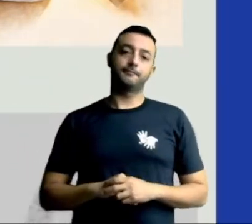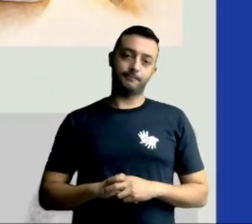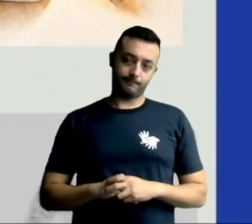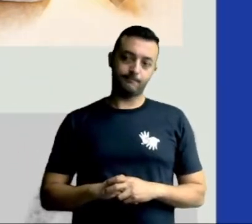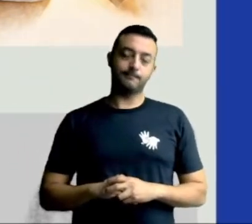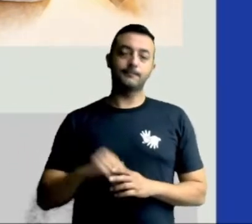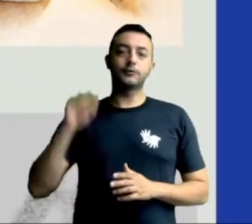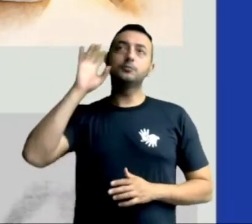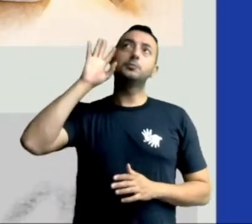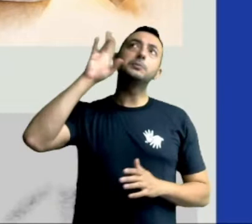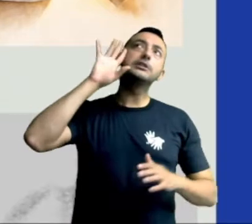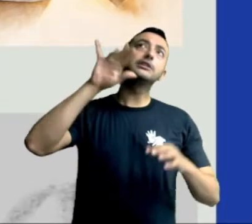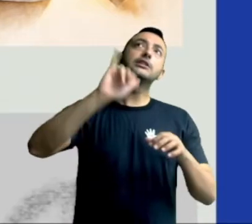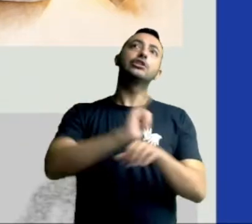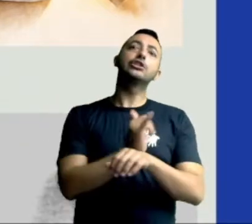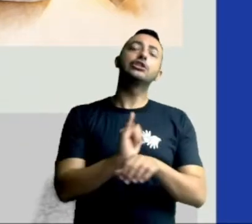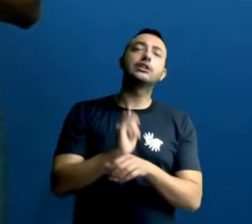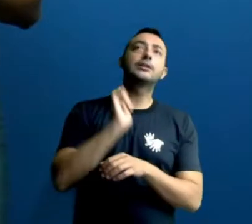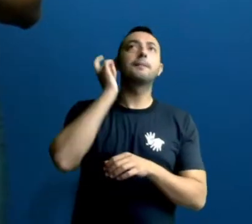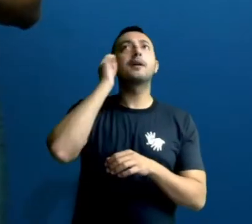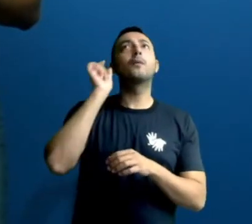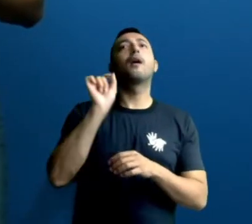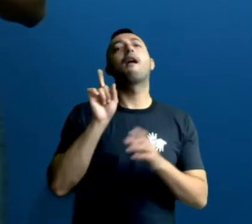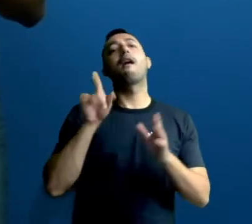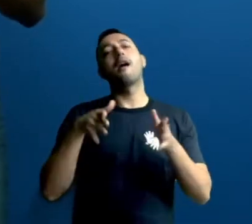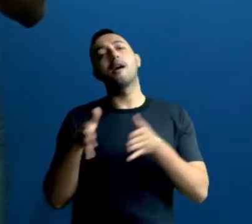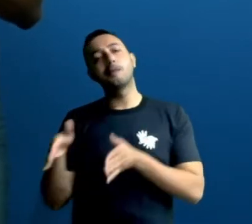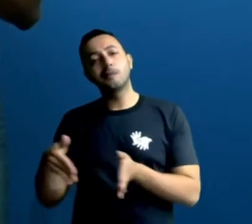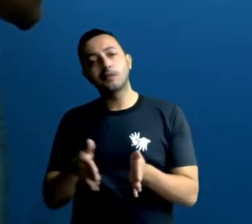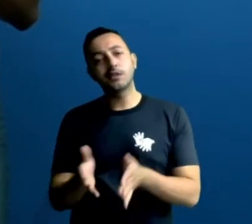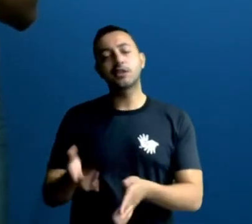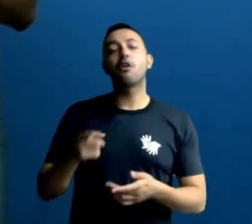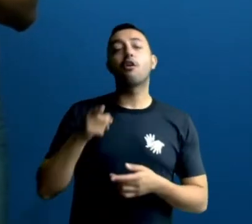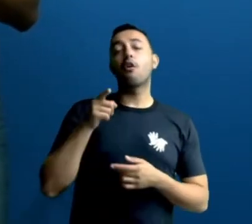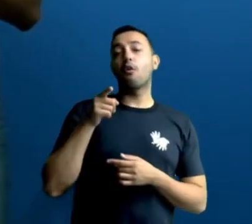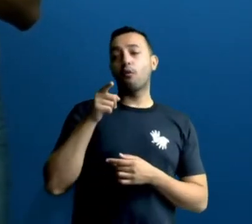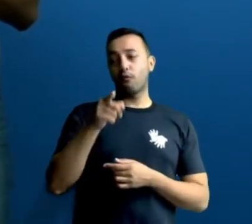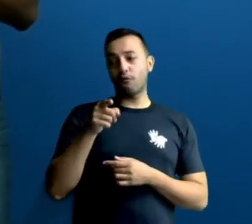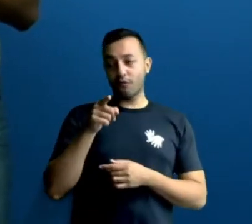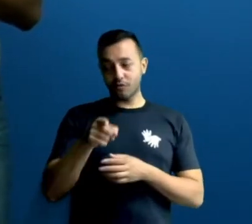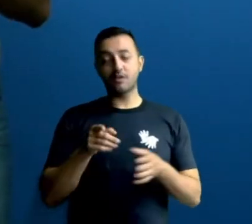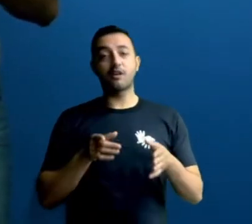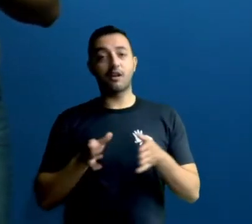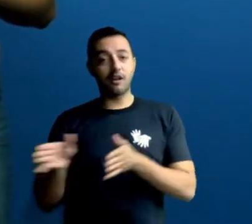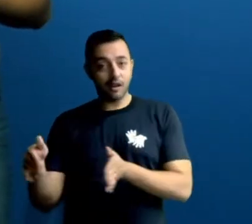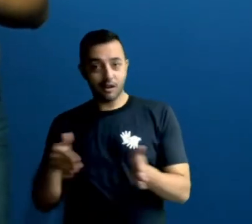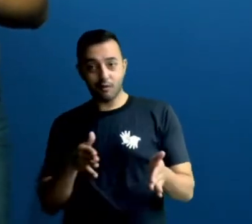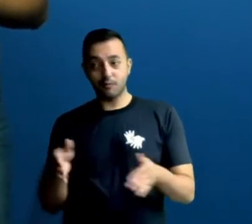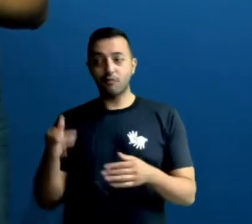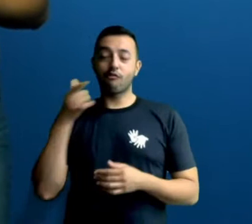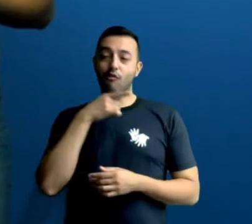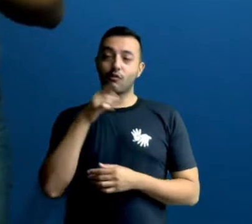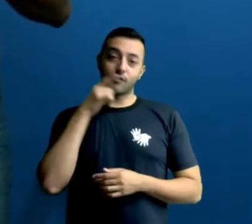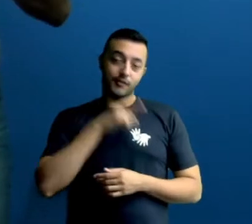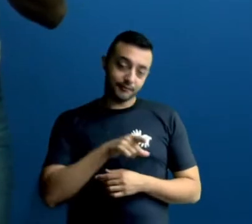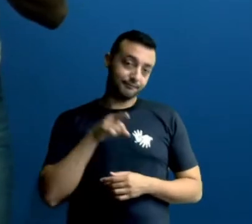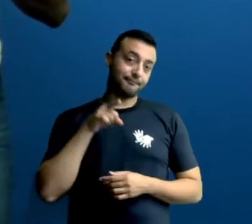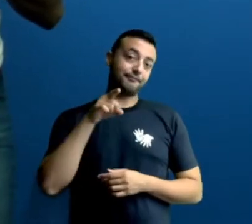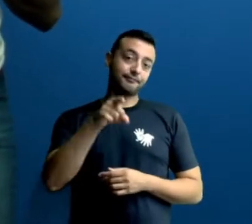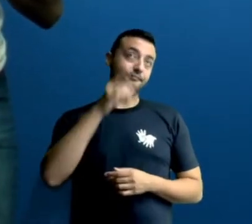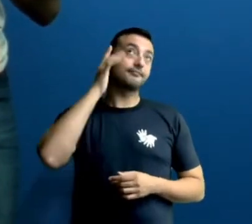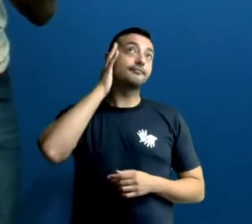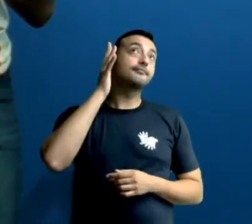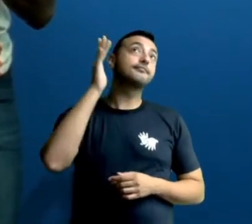quando se pensa em estratégia, se pensa em quê? Em caminho. Você vai traçar um caminho para que você consiga a